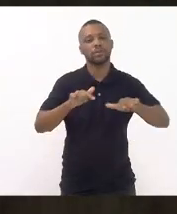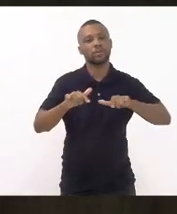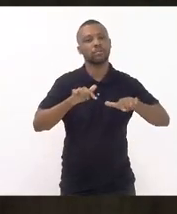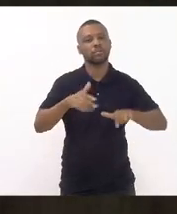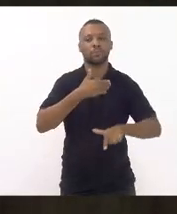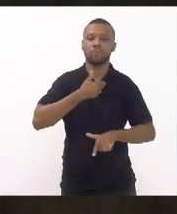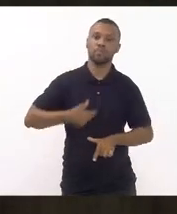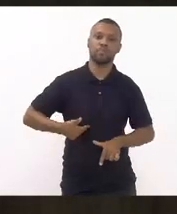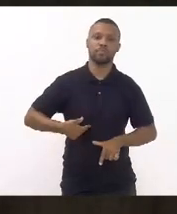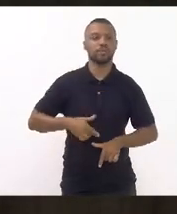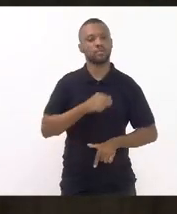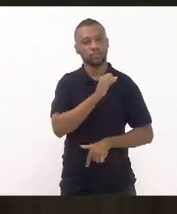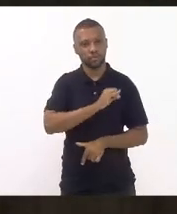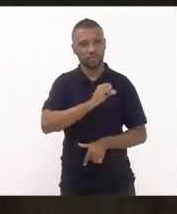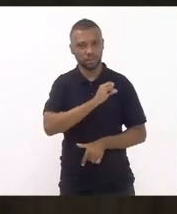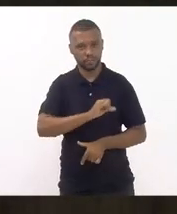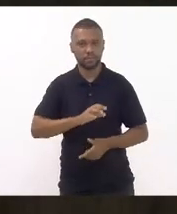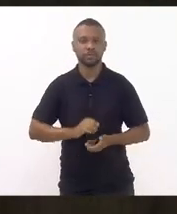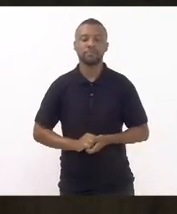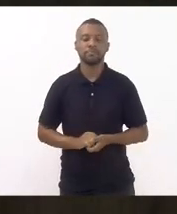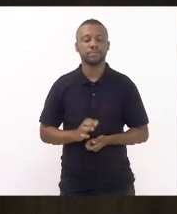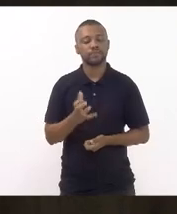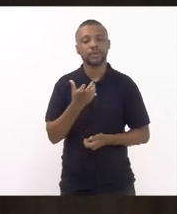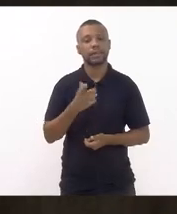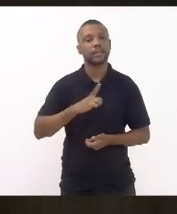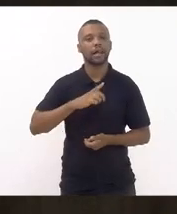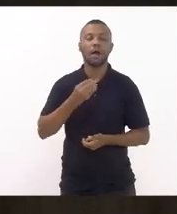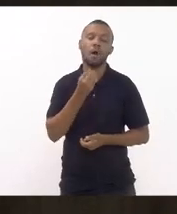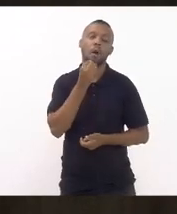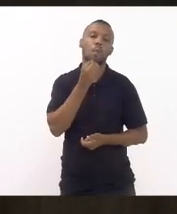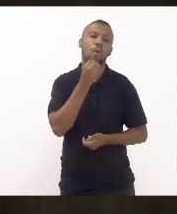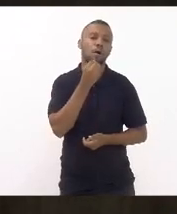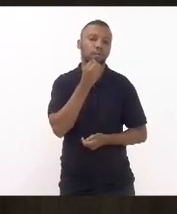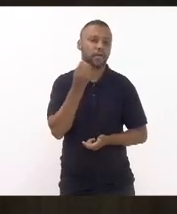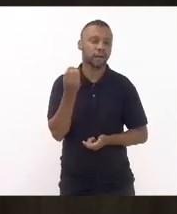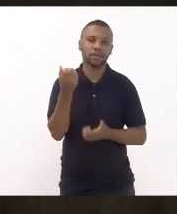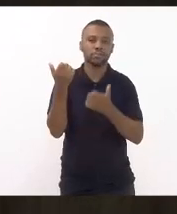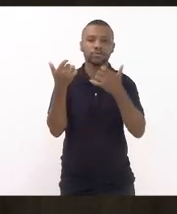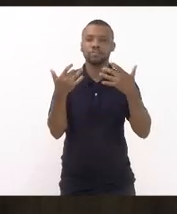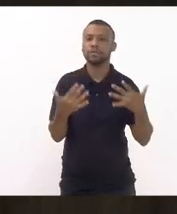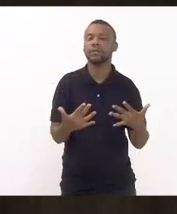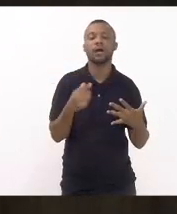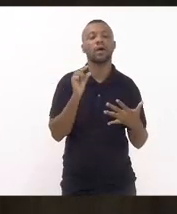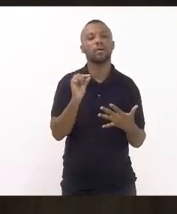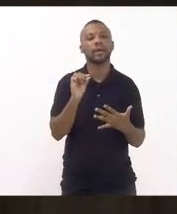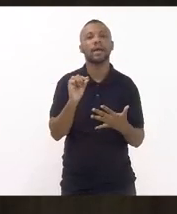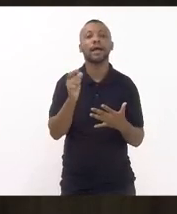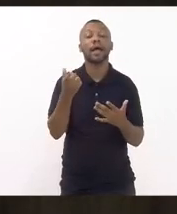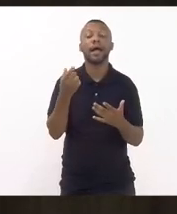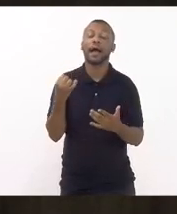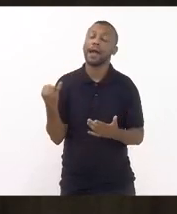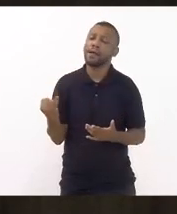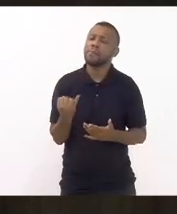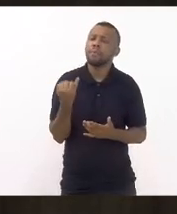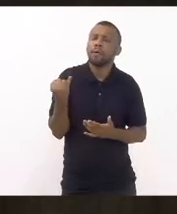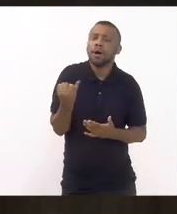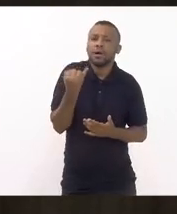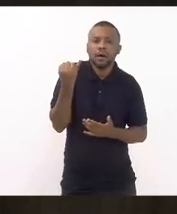Estado do Rio de Janeiro. Queria só ter a oportunidade, senhora presidente, de explicar a